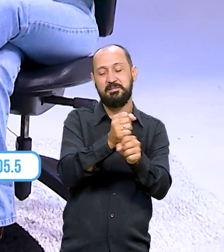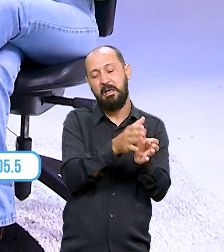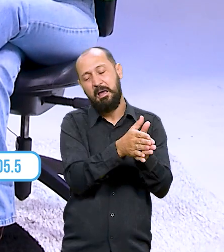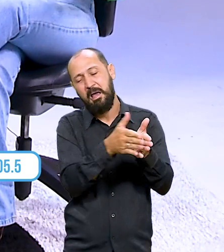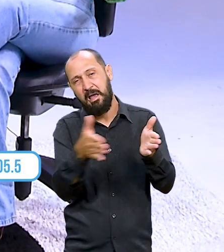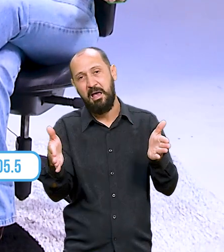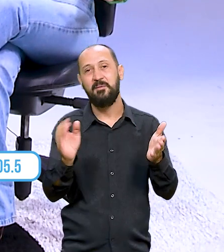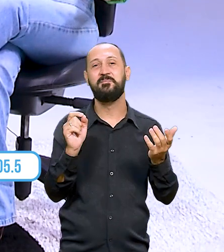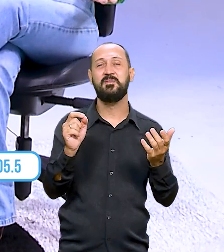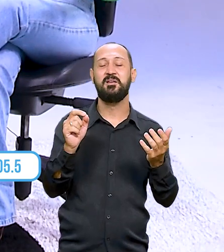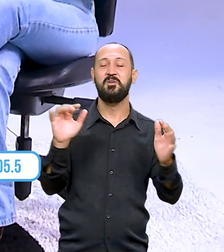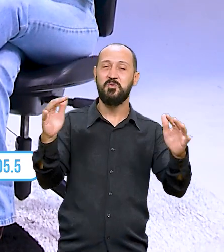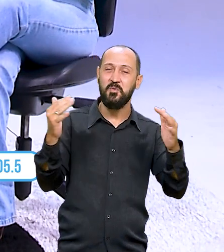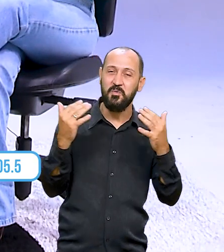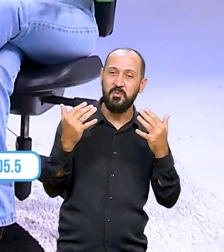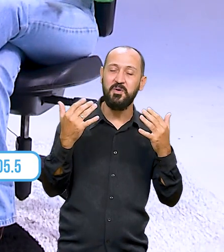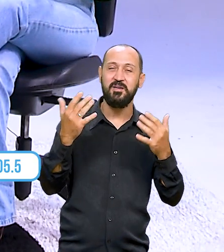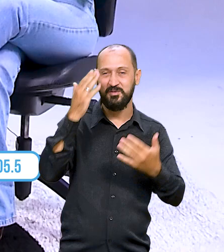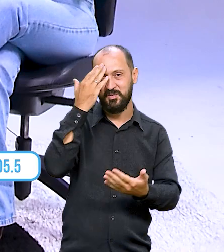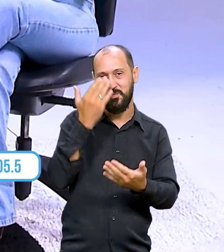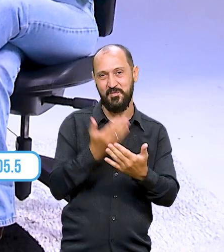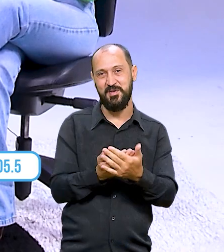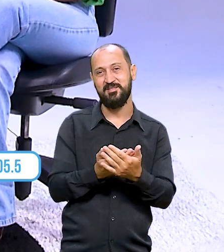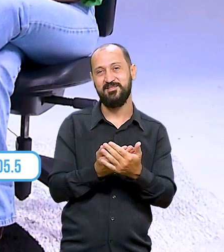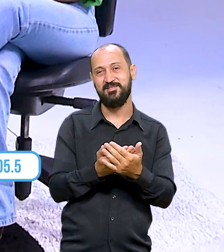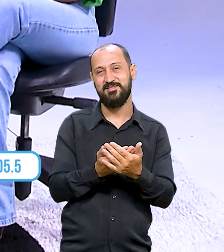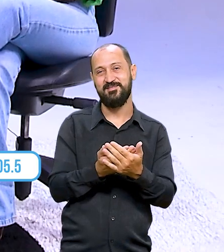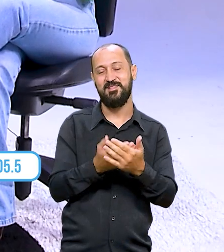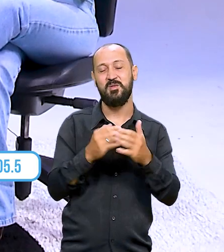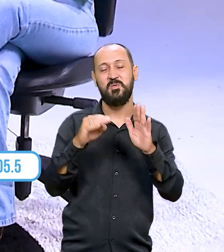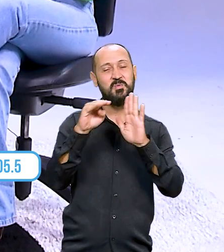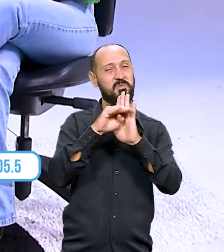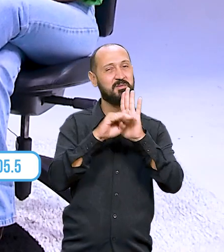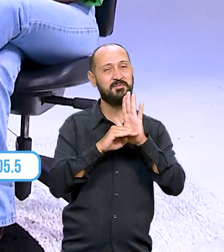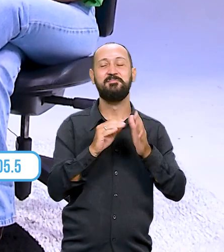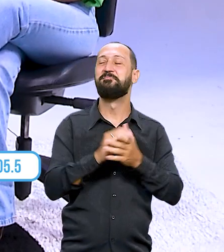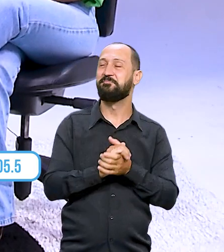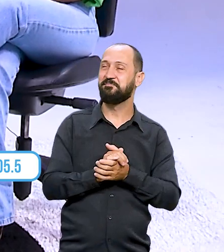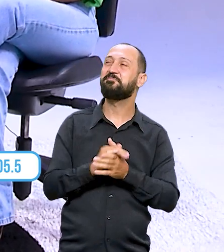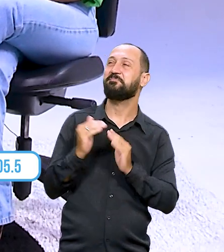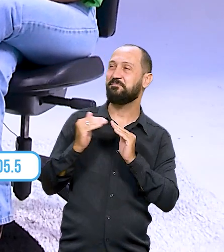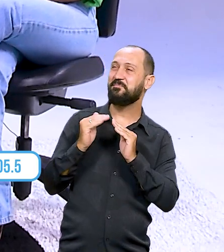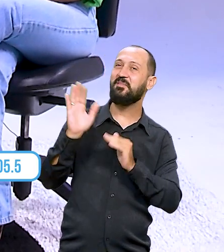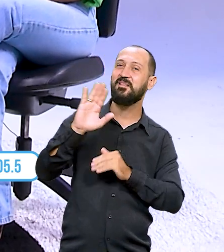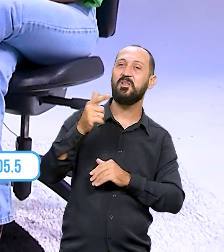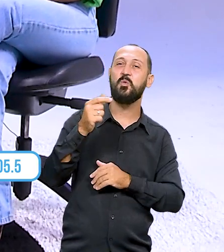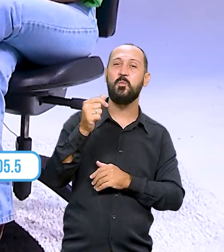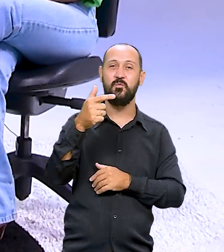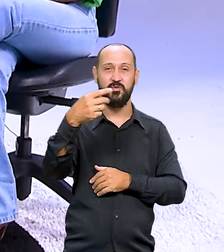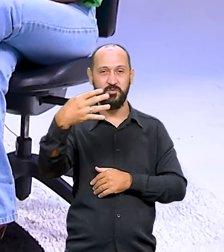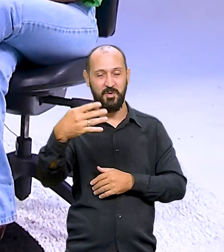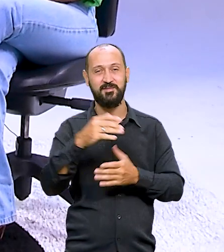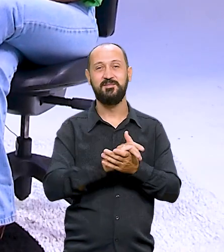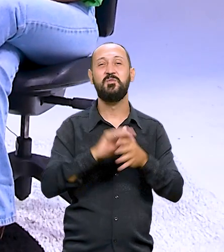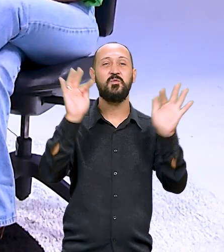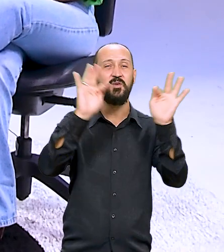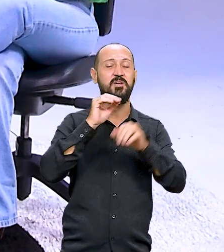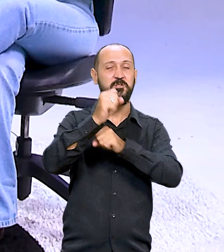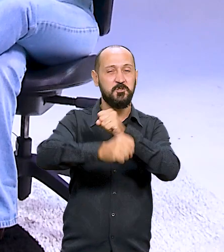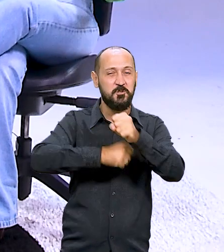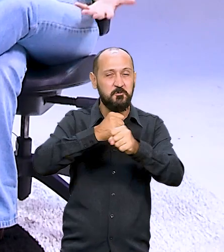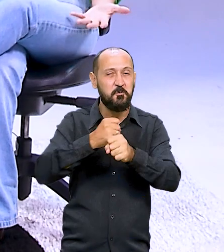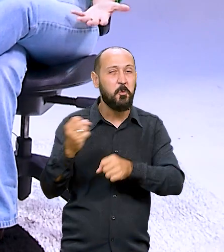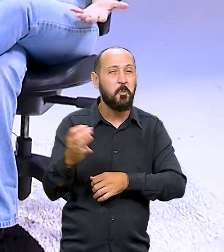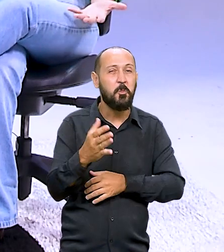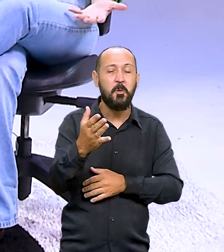companhia durante todo esse ano sua audiência e a sua confiança em nossos conteúdos É isso aí até 2024